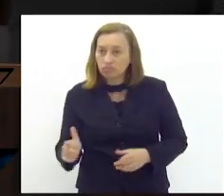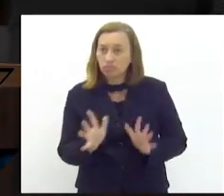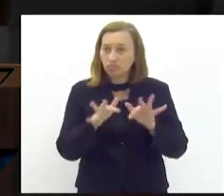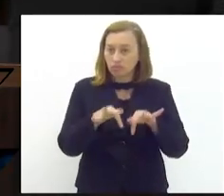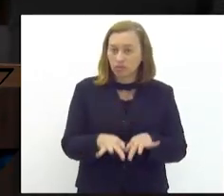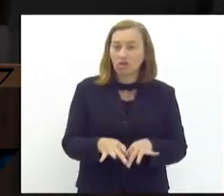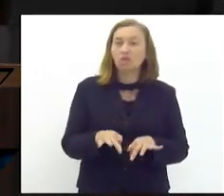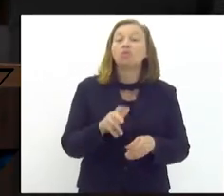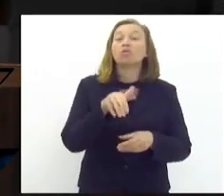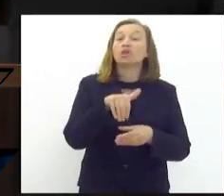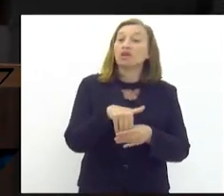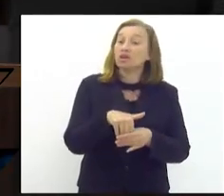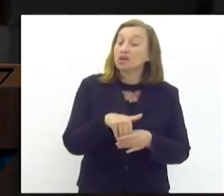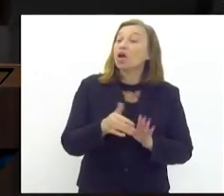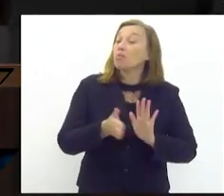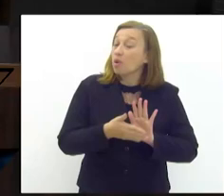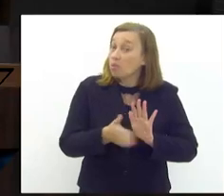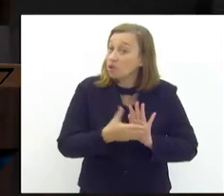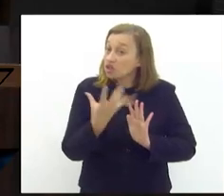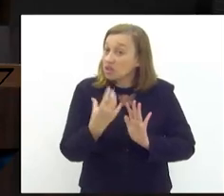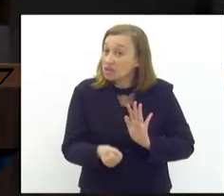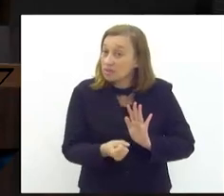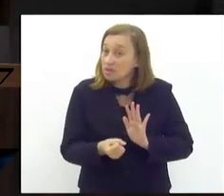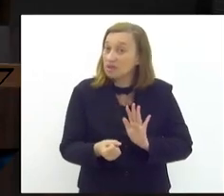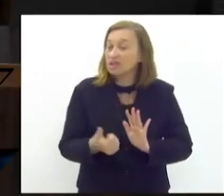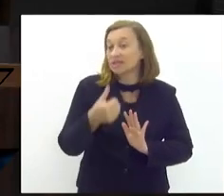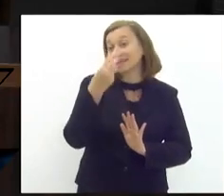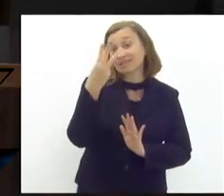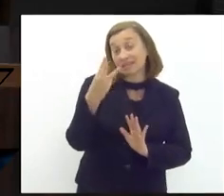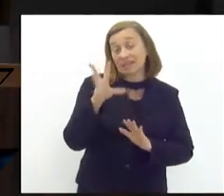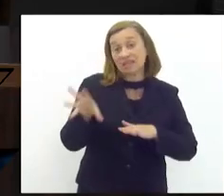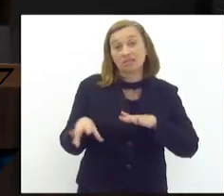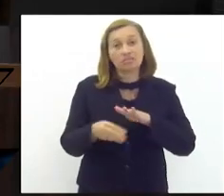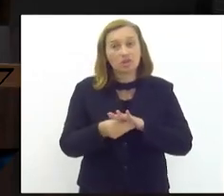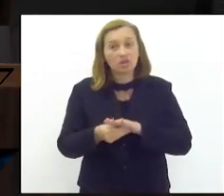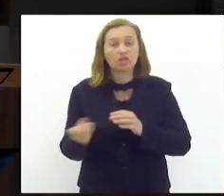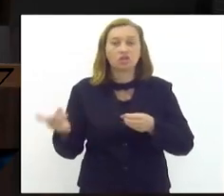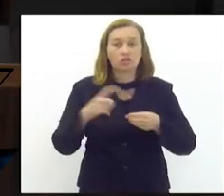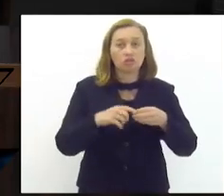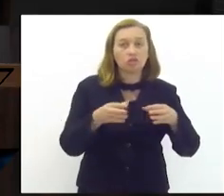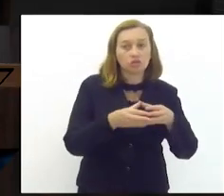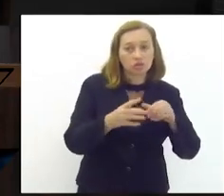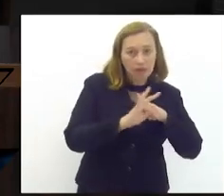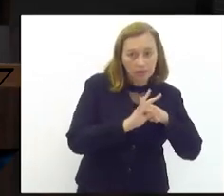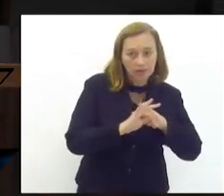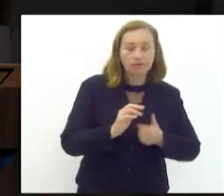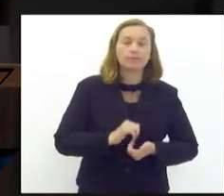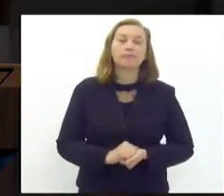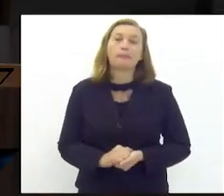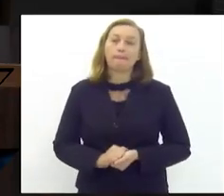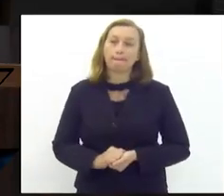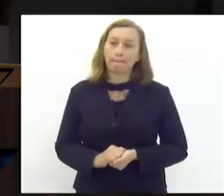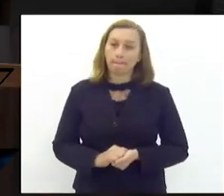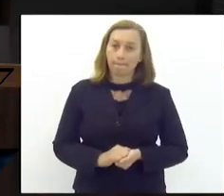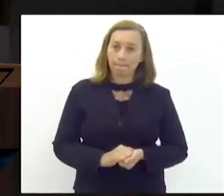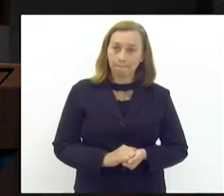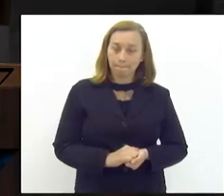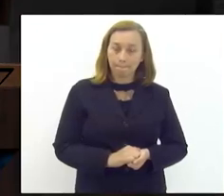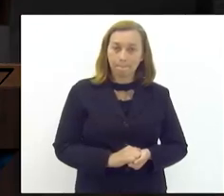discutir encerrado a discussão apresente proposta recebeu três emendas e retorna as comissões técnicas